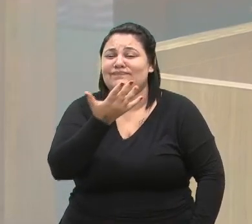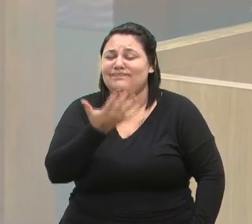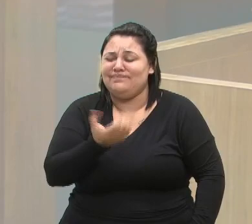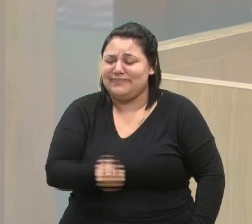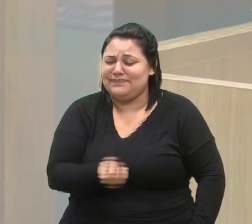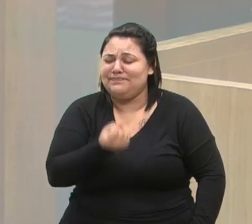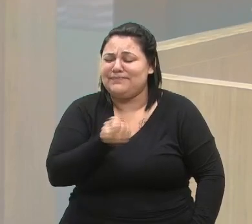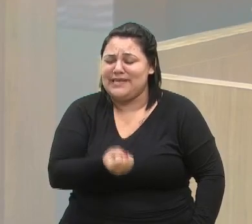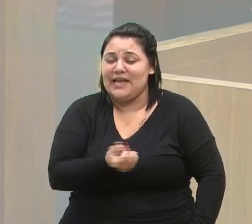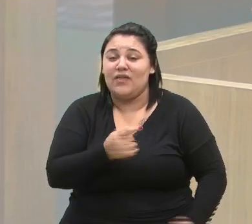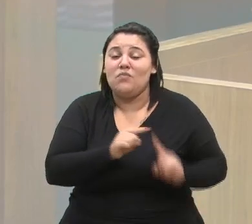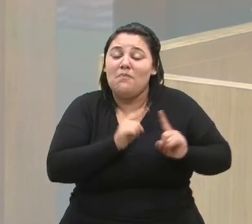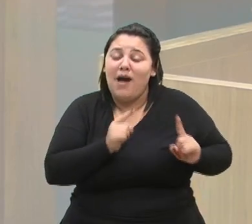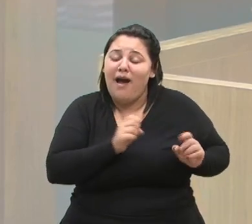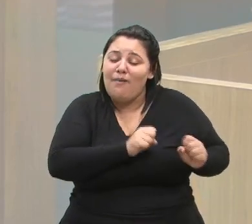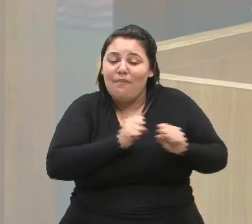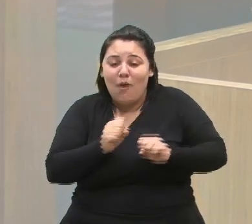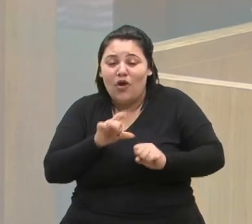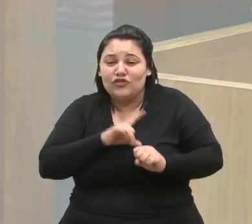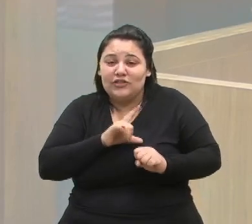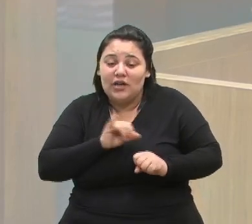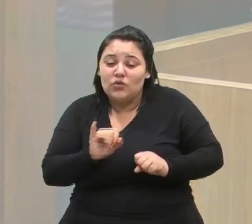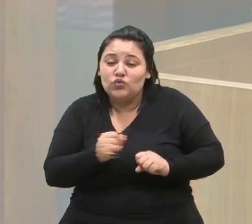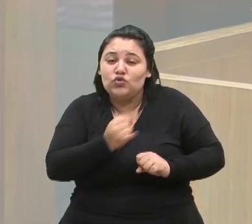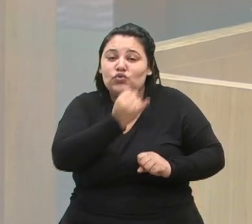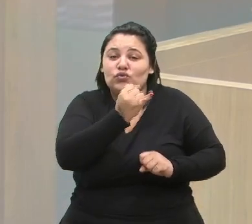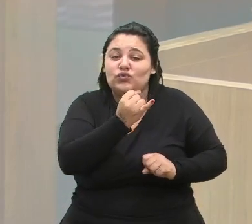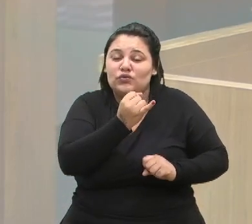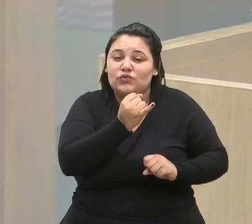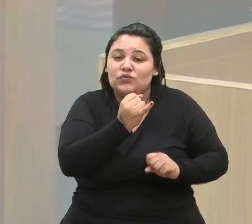que poderão ter esses juros e